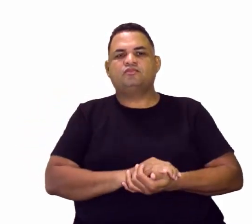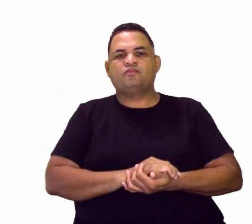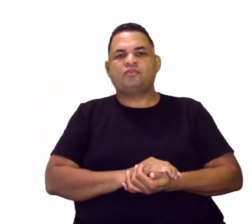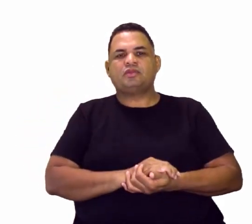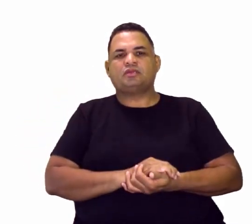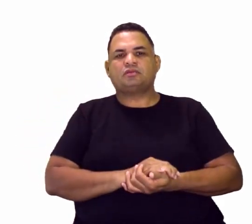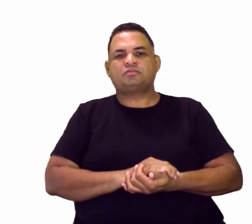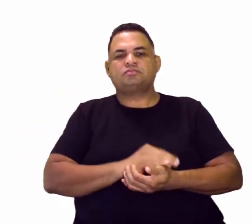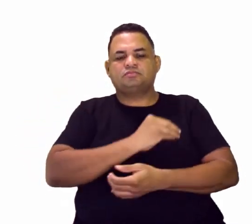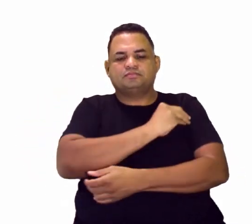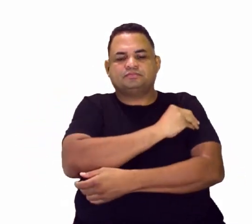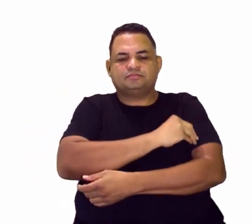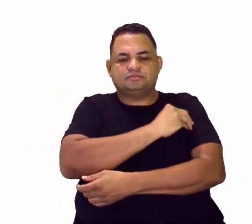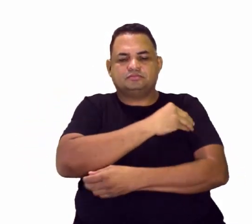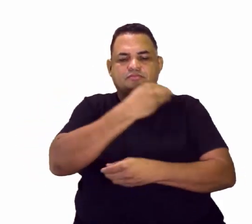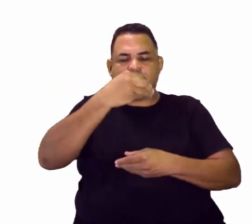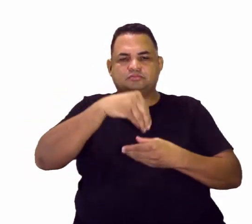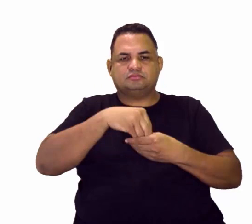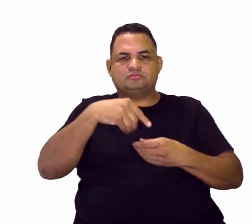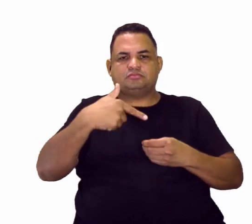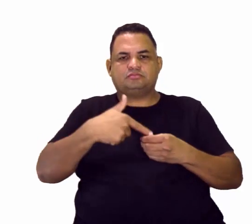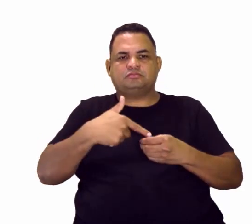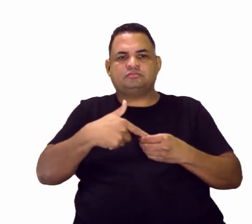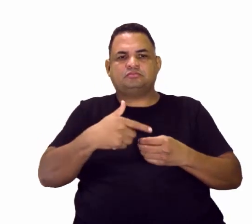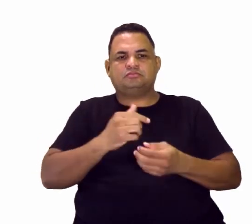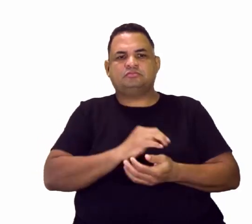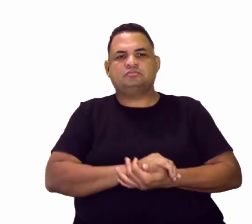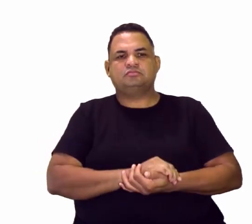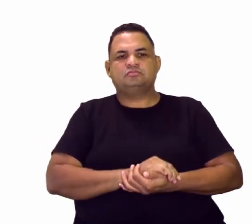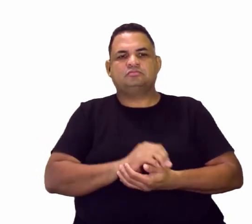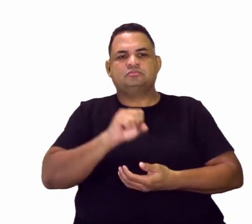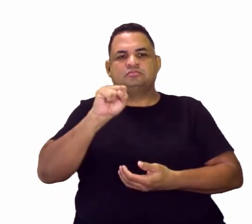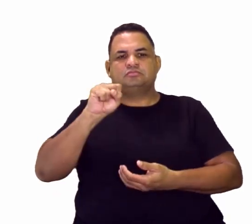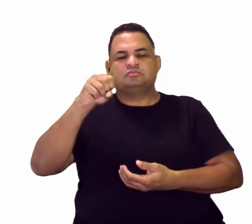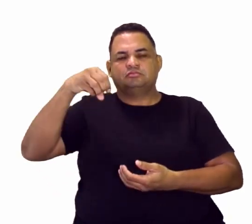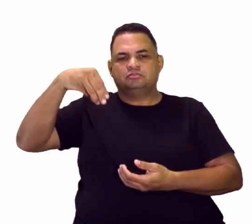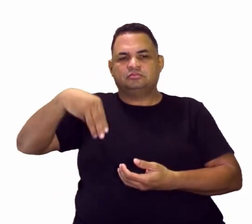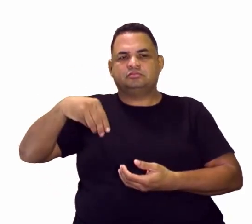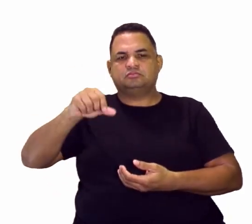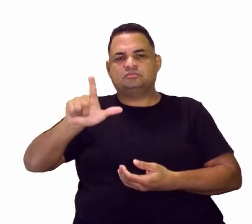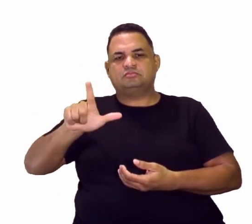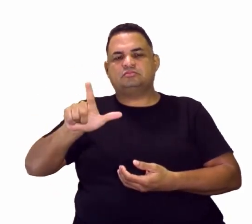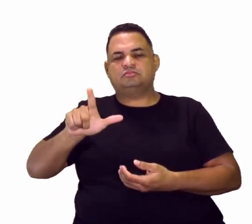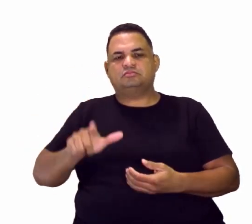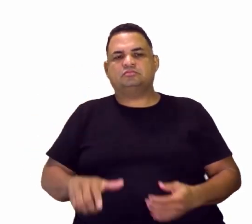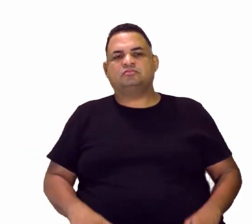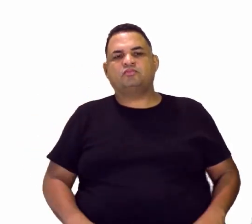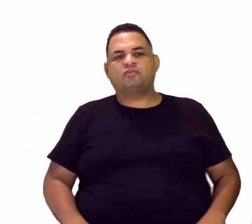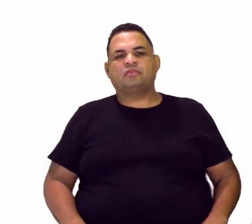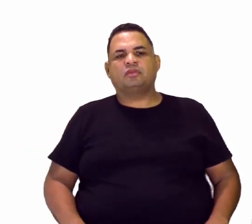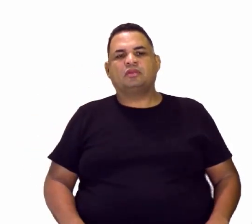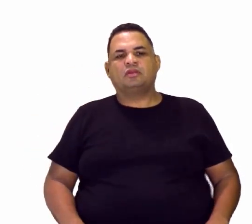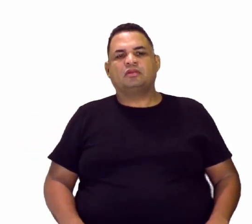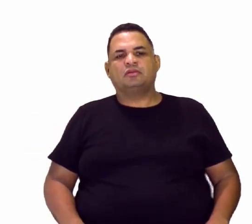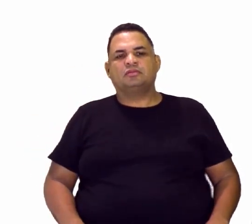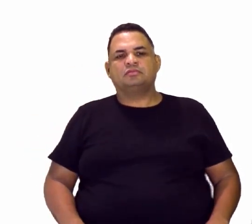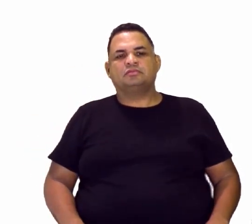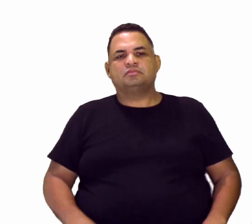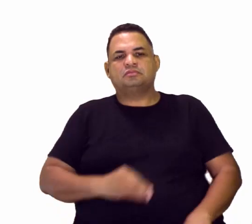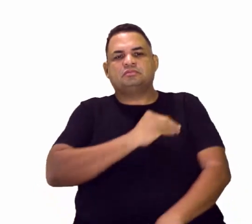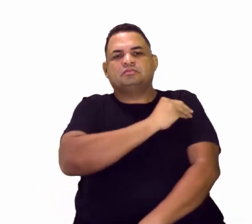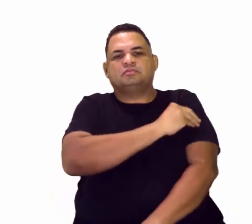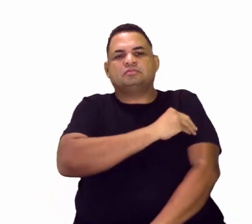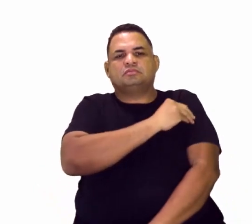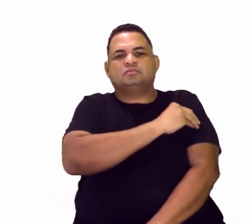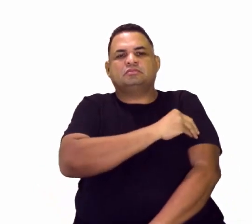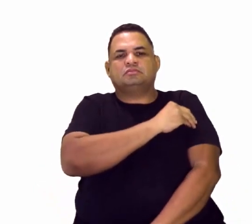é o álcool que está na gasolina. Aí você vem, os 8 ml que aqui era do álcool,